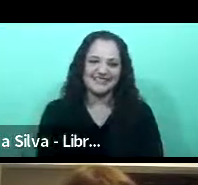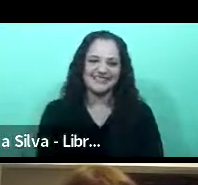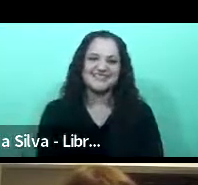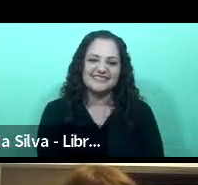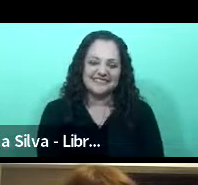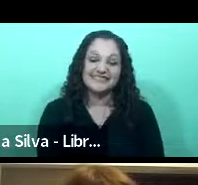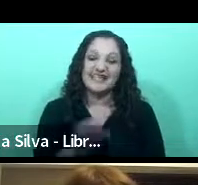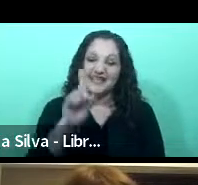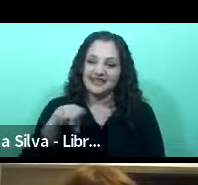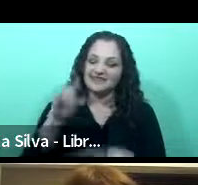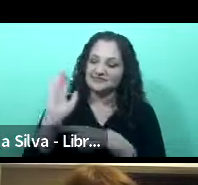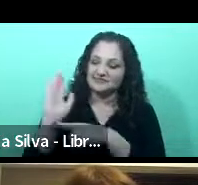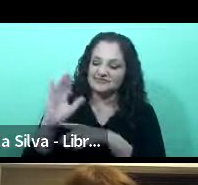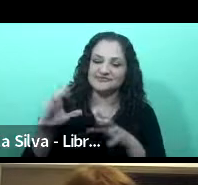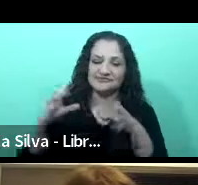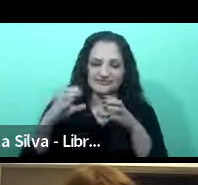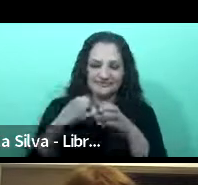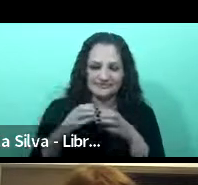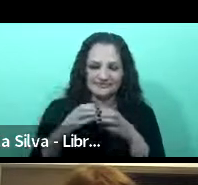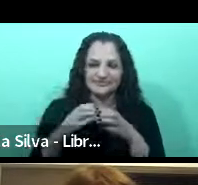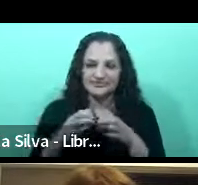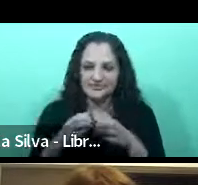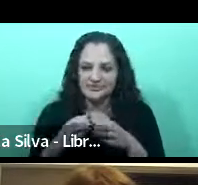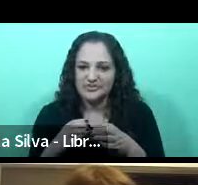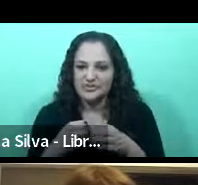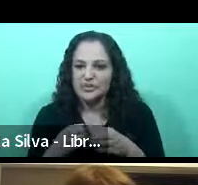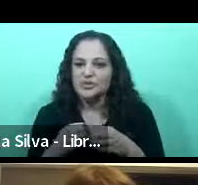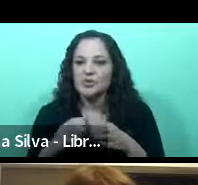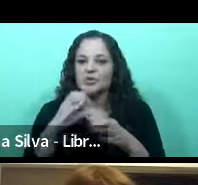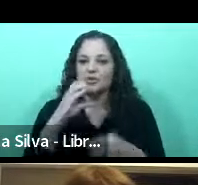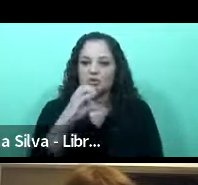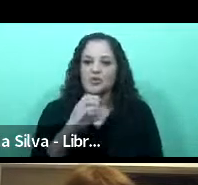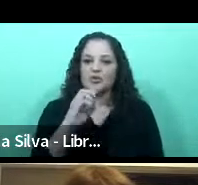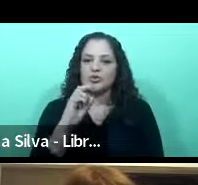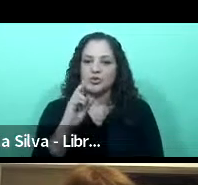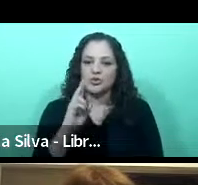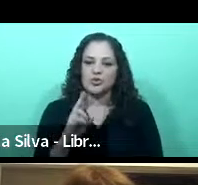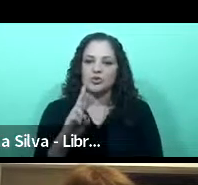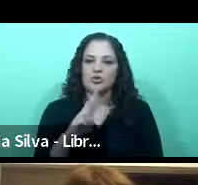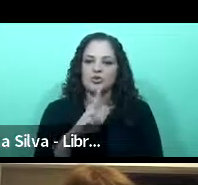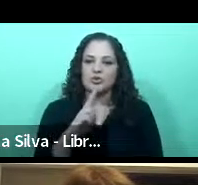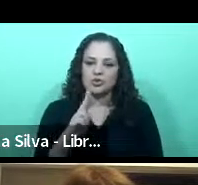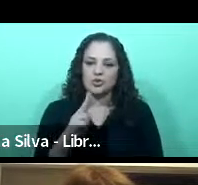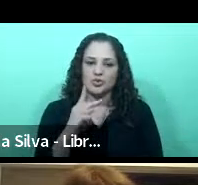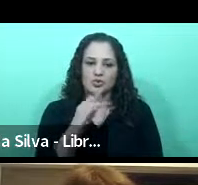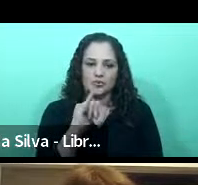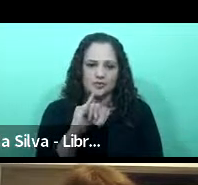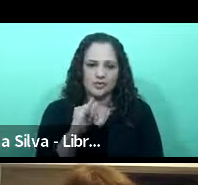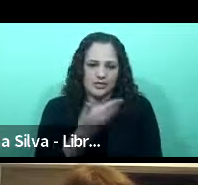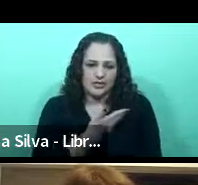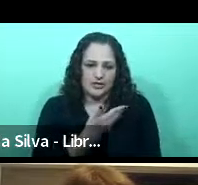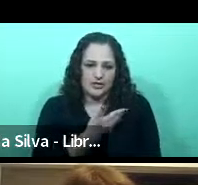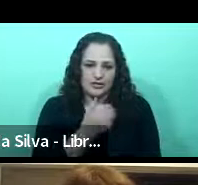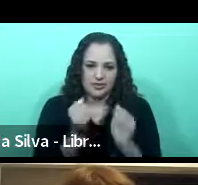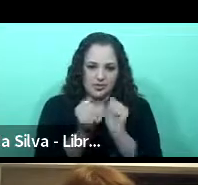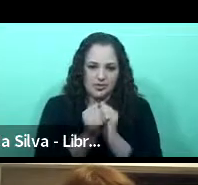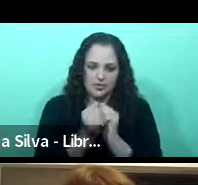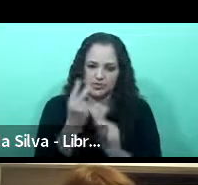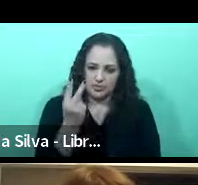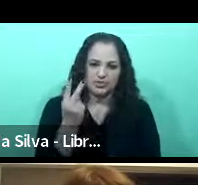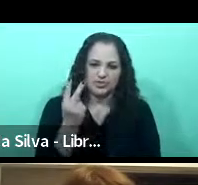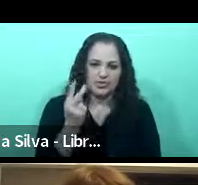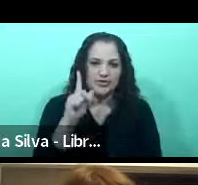Gente, é um vídeo do grupo Currupio, que é um grupo que eu tenho com 2 colegas que são